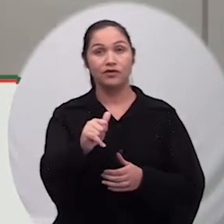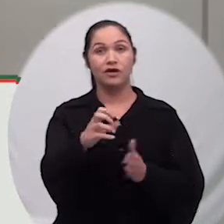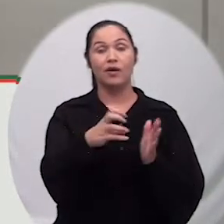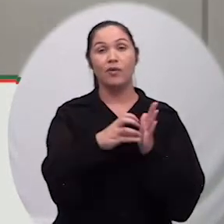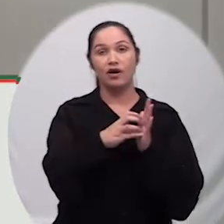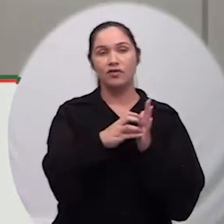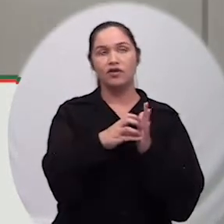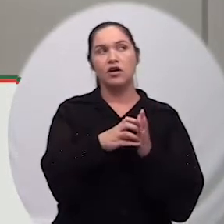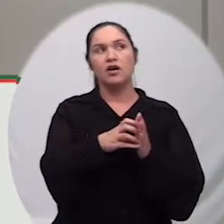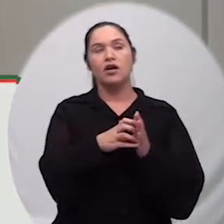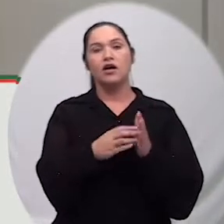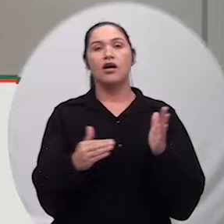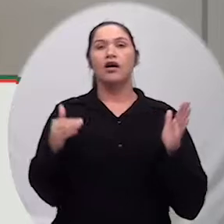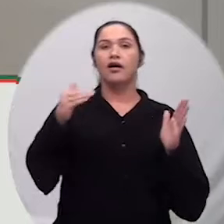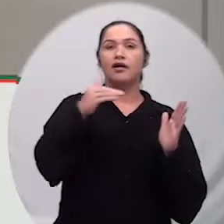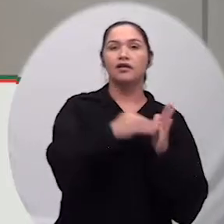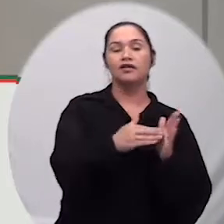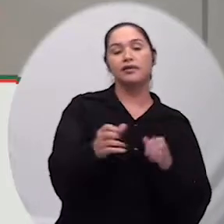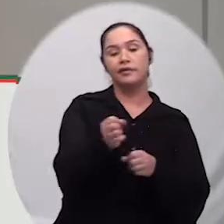temos,